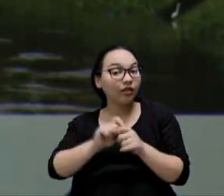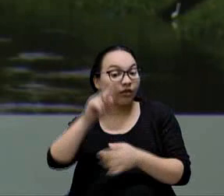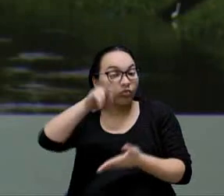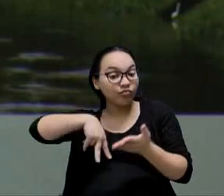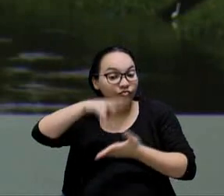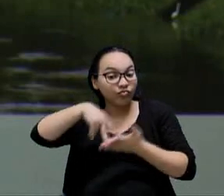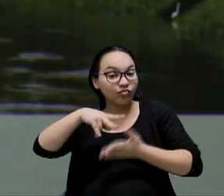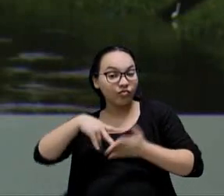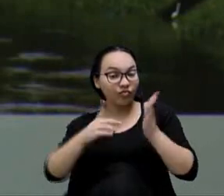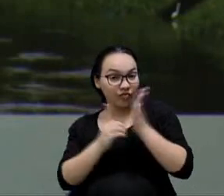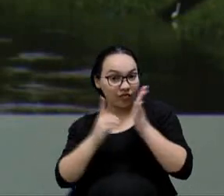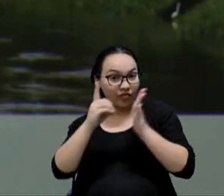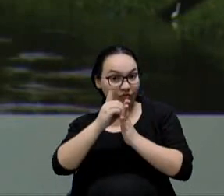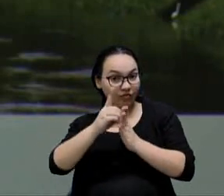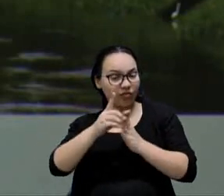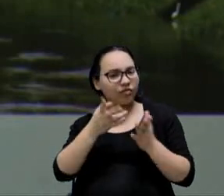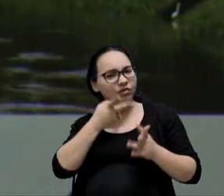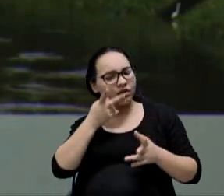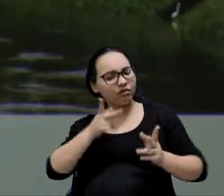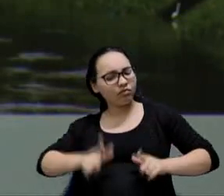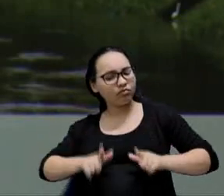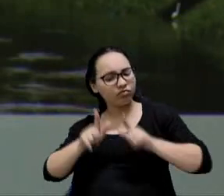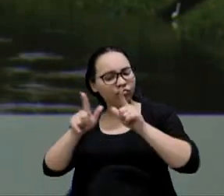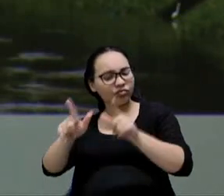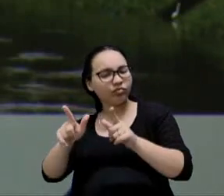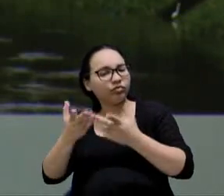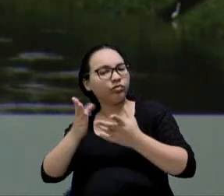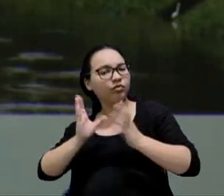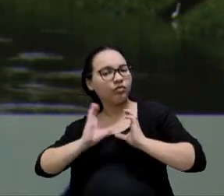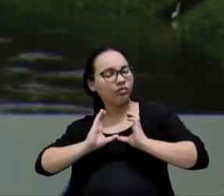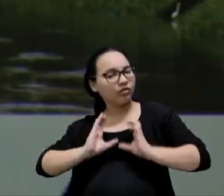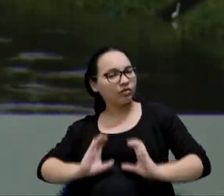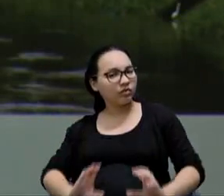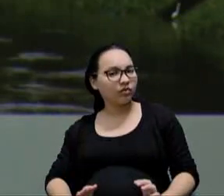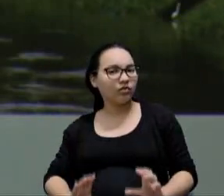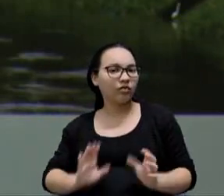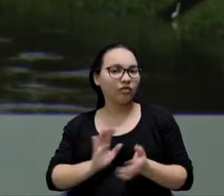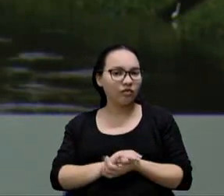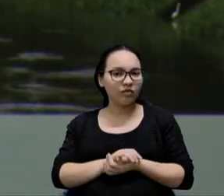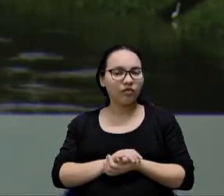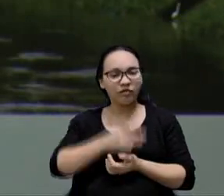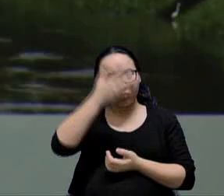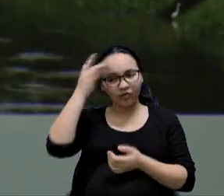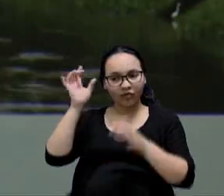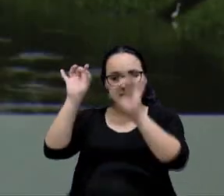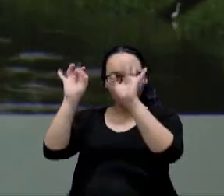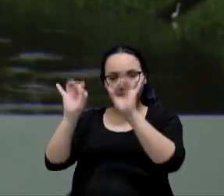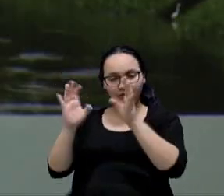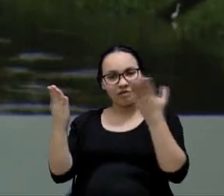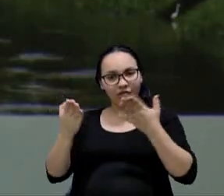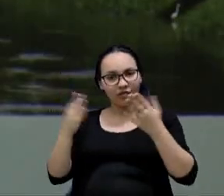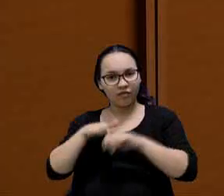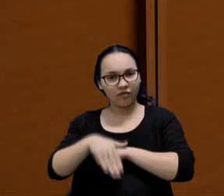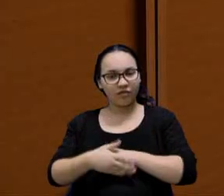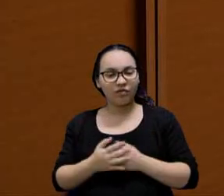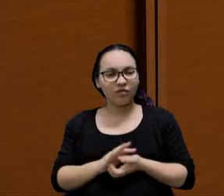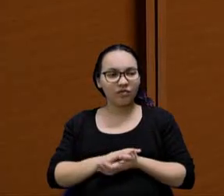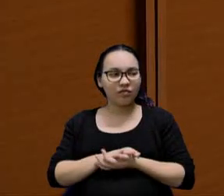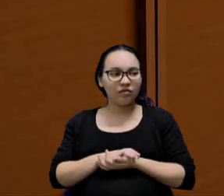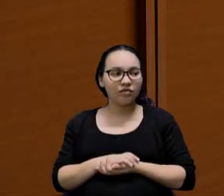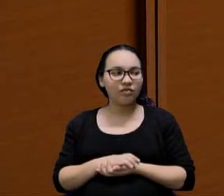decreto legislativo que concede o título de cidadania emérita ao homenageado desta noite.